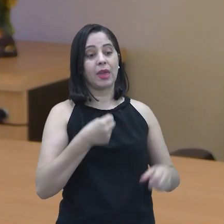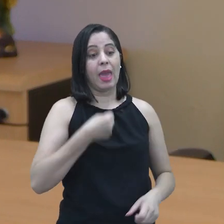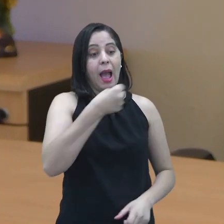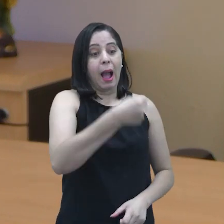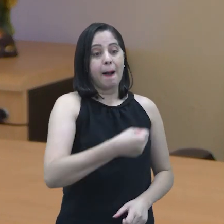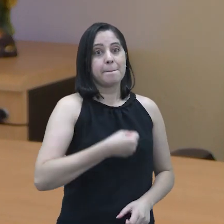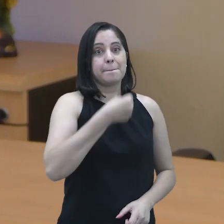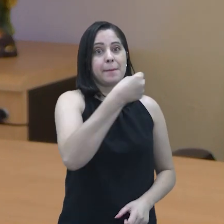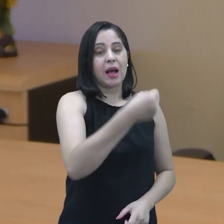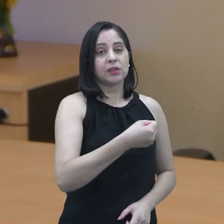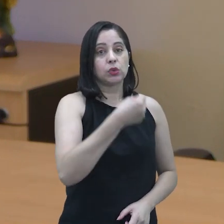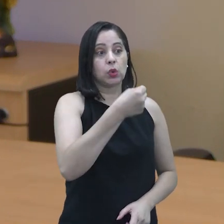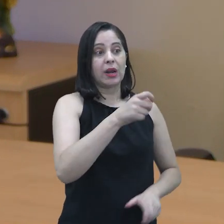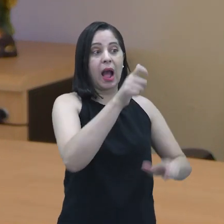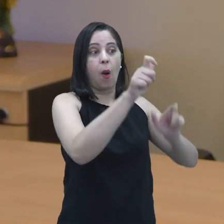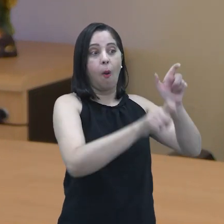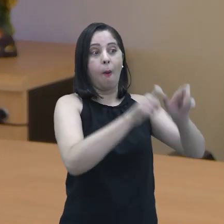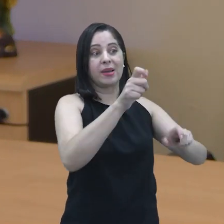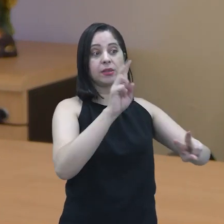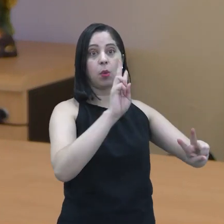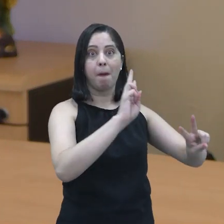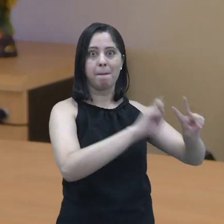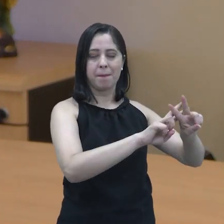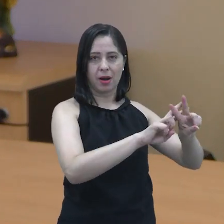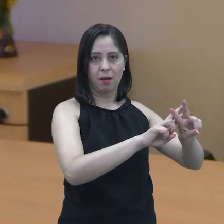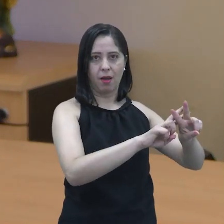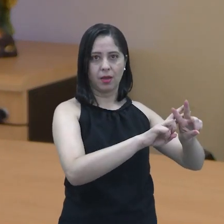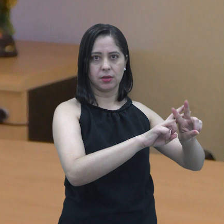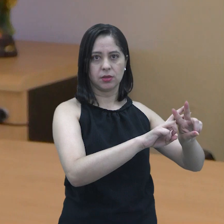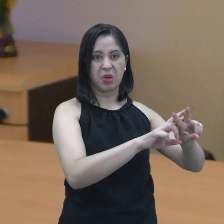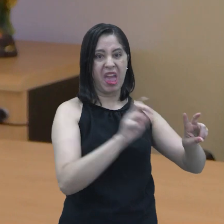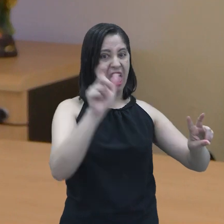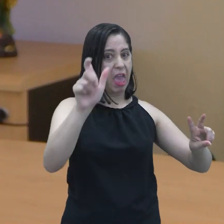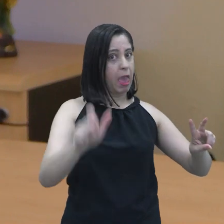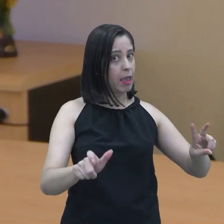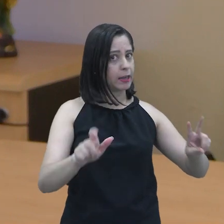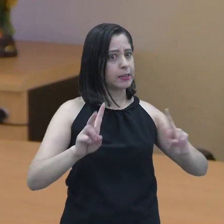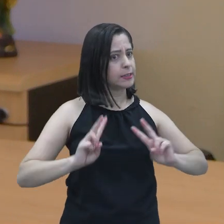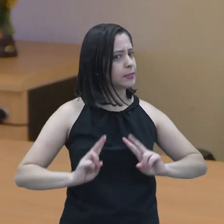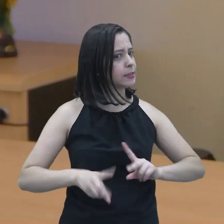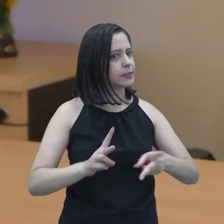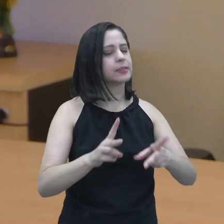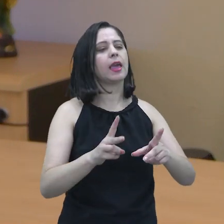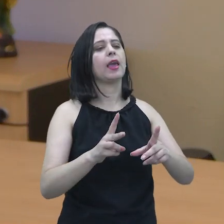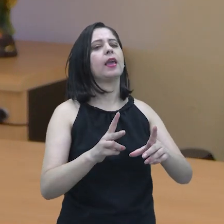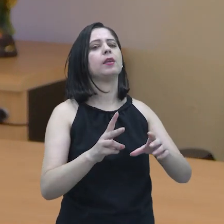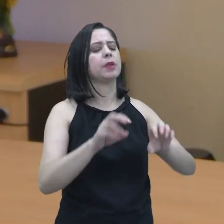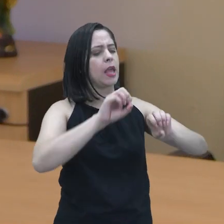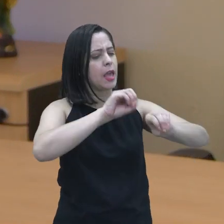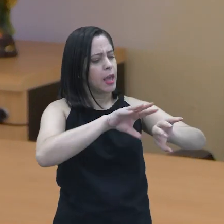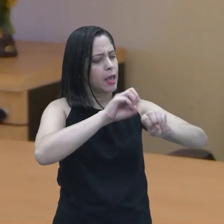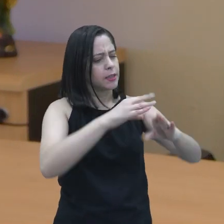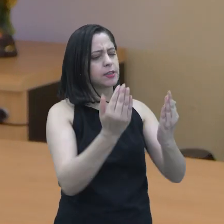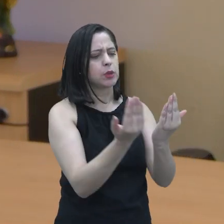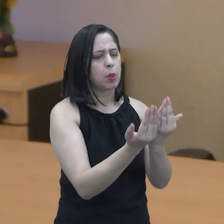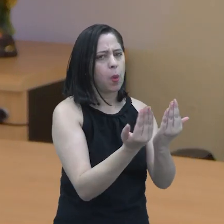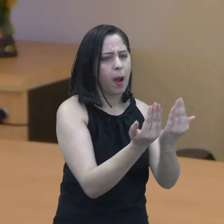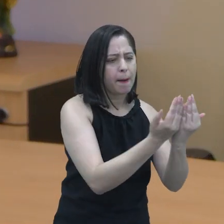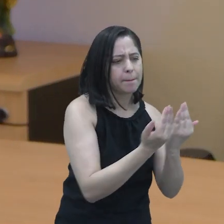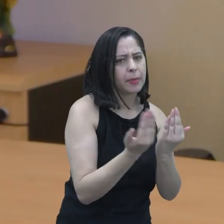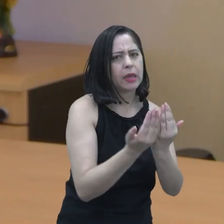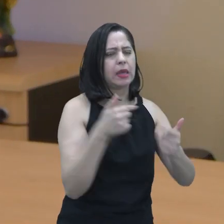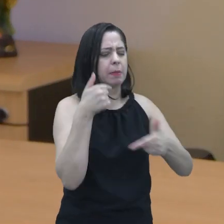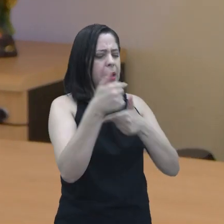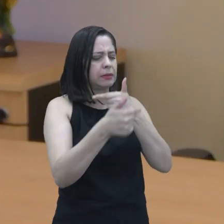dos encarcerados. E foi isso a vida dele: ser catequista, ser